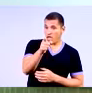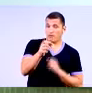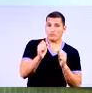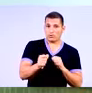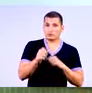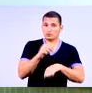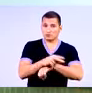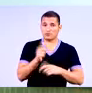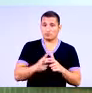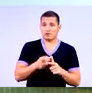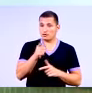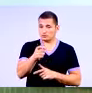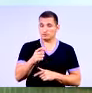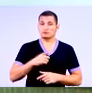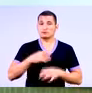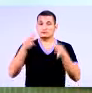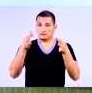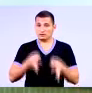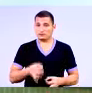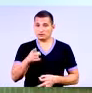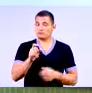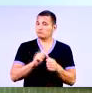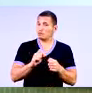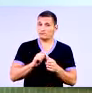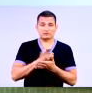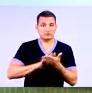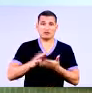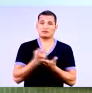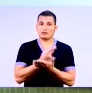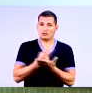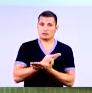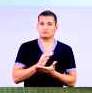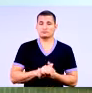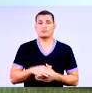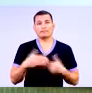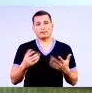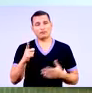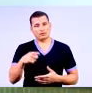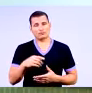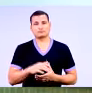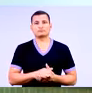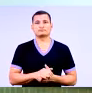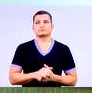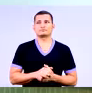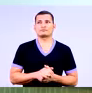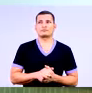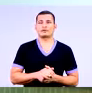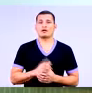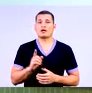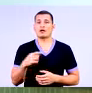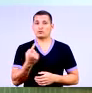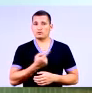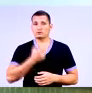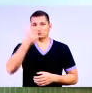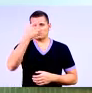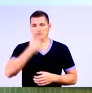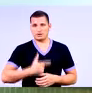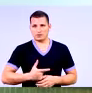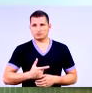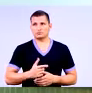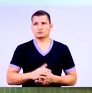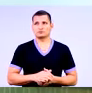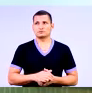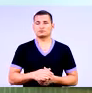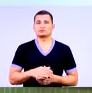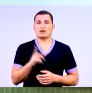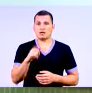tenho certeza que não vai fazer isso. Então, é nesse sentido que eu digo, a nossa imagem está no que